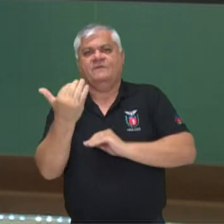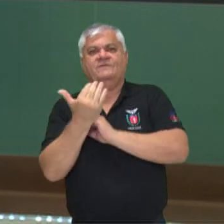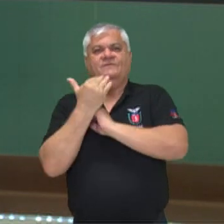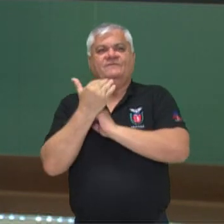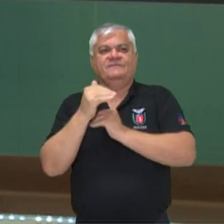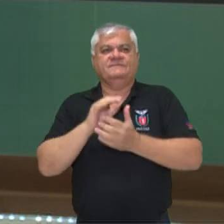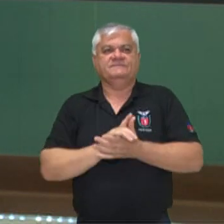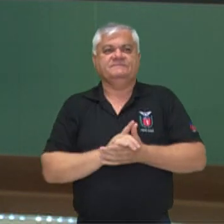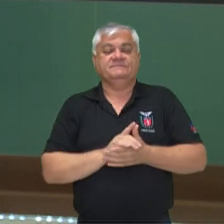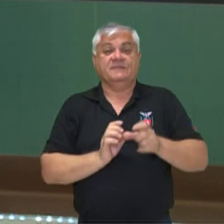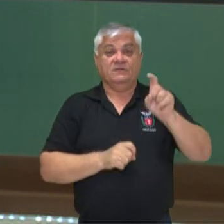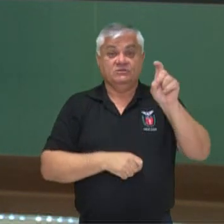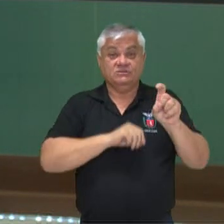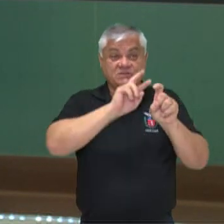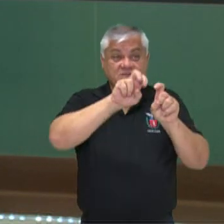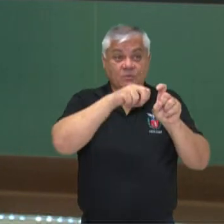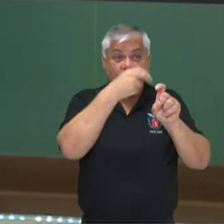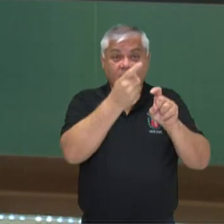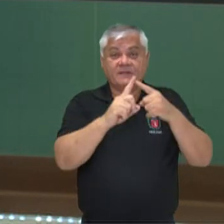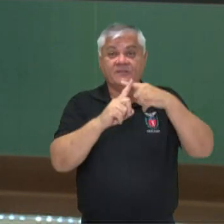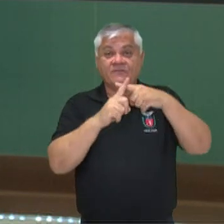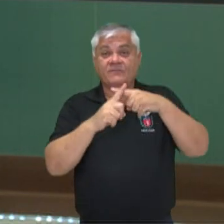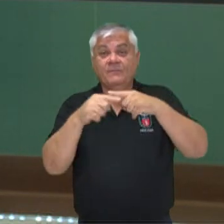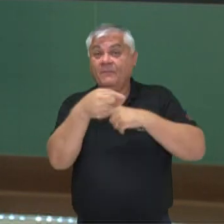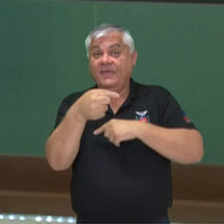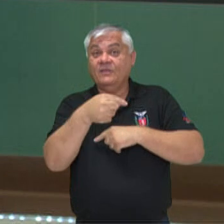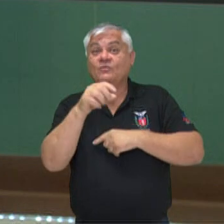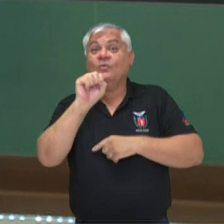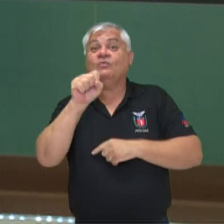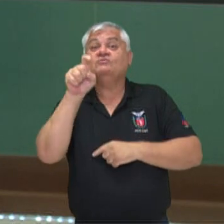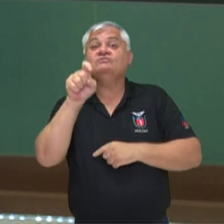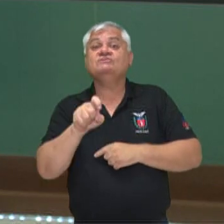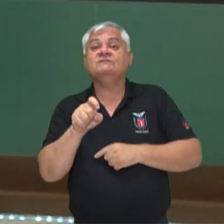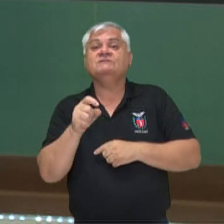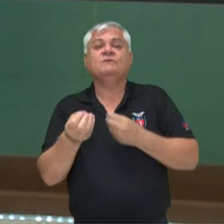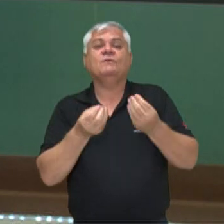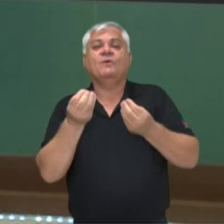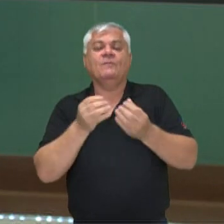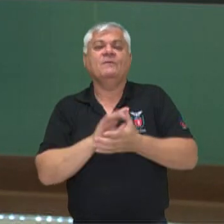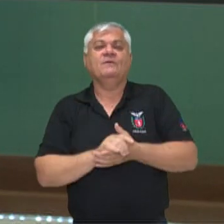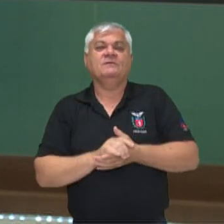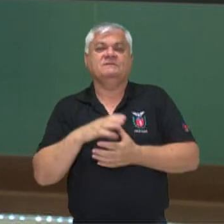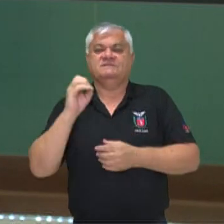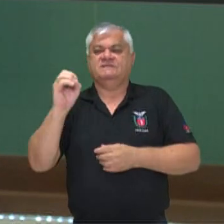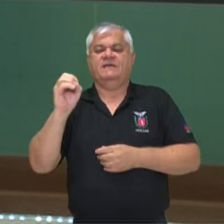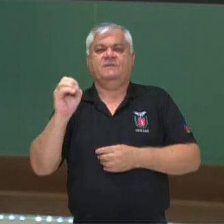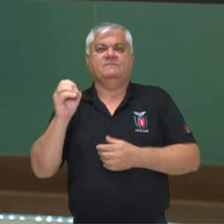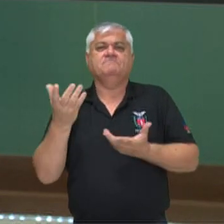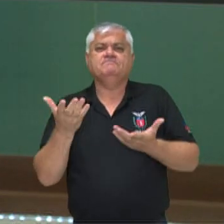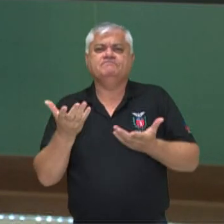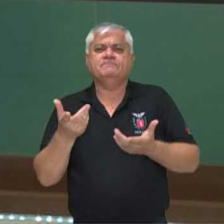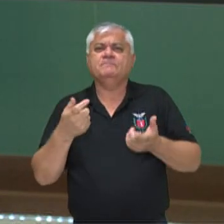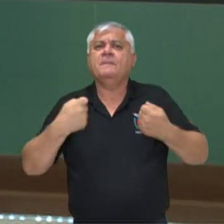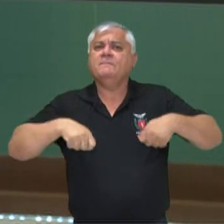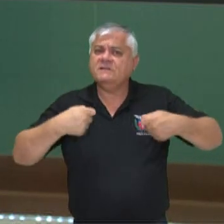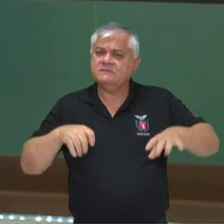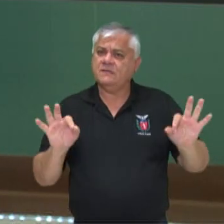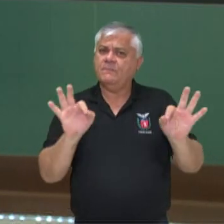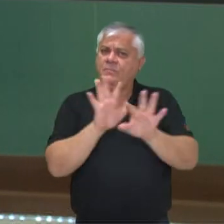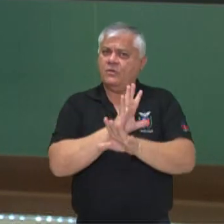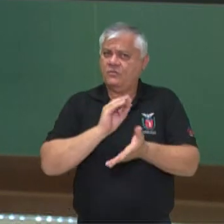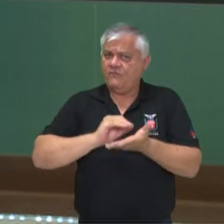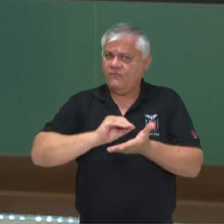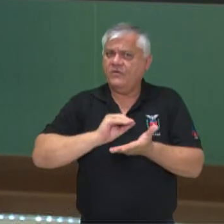bom? Então, x ao quadrado menos 8x igual a zero. Muito bem, eu tenho que resolver isso, ok? Por que eu preciso resolver? Bom, ele está